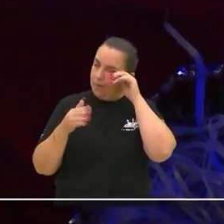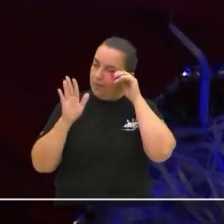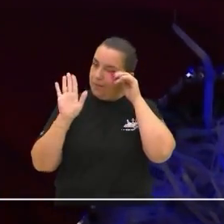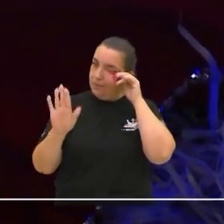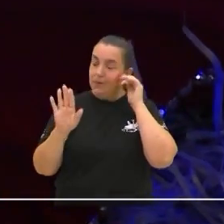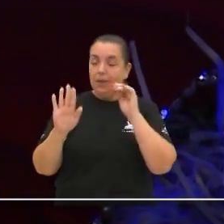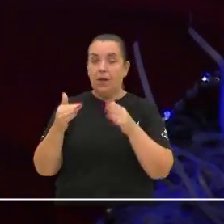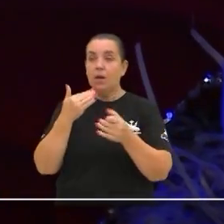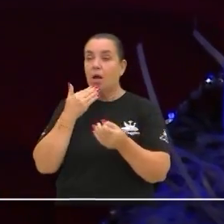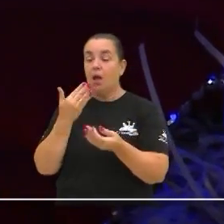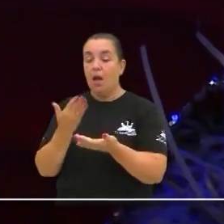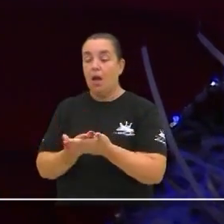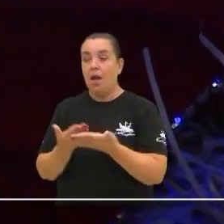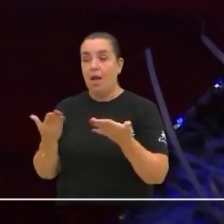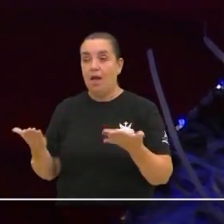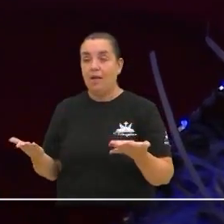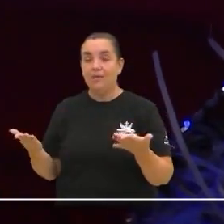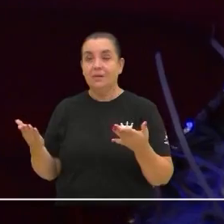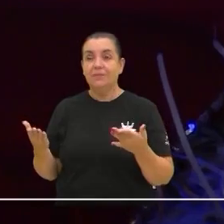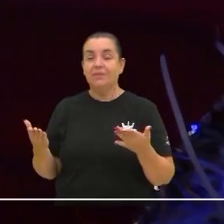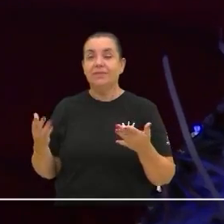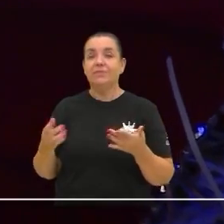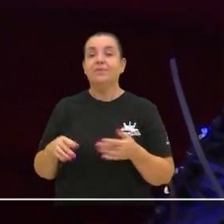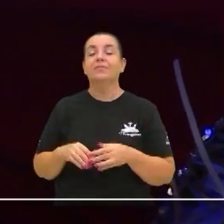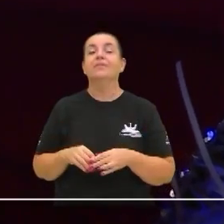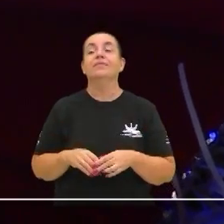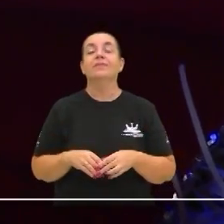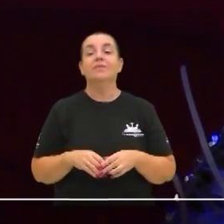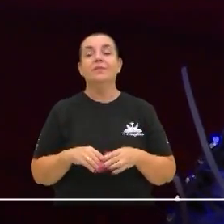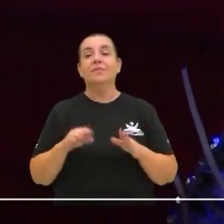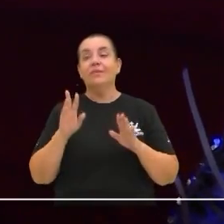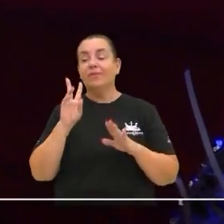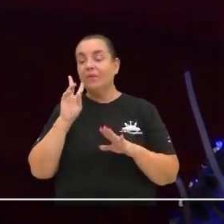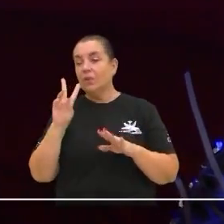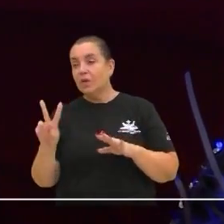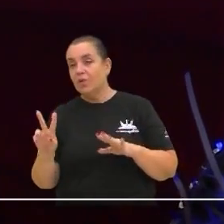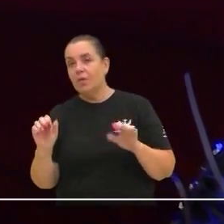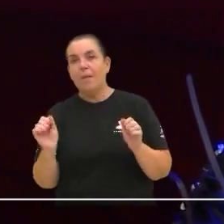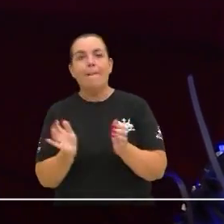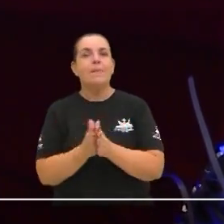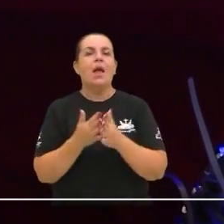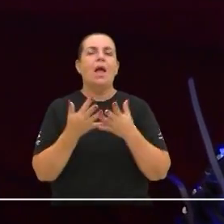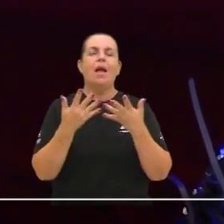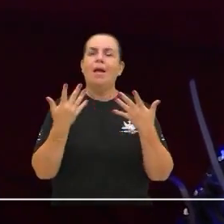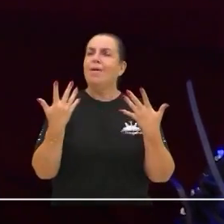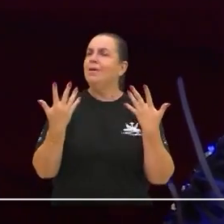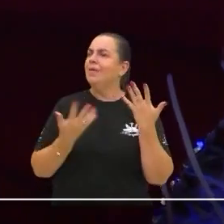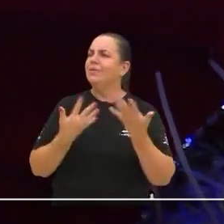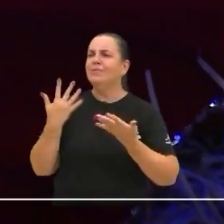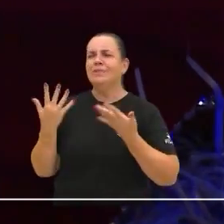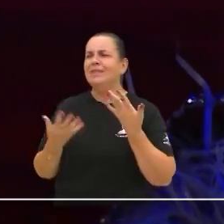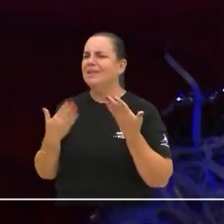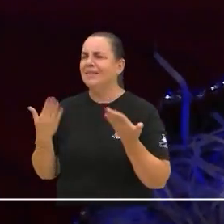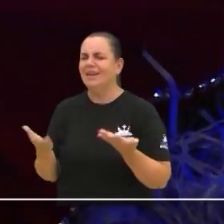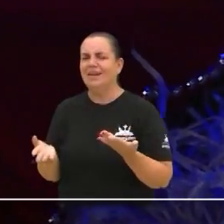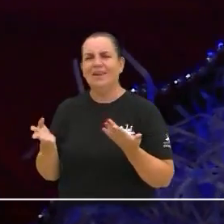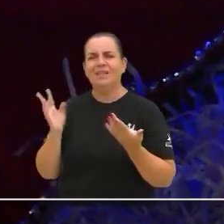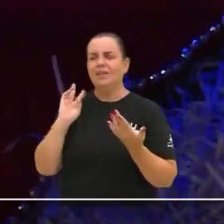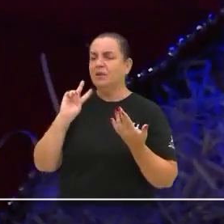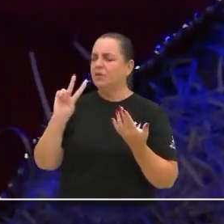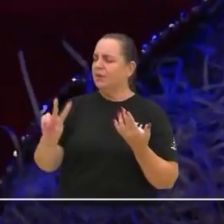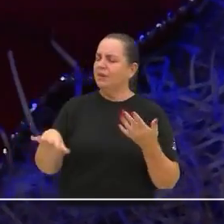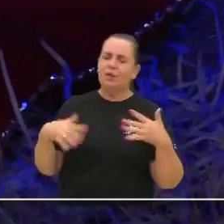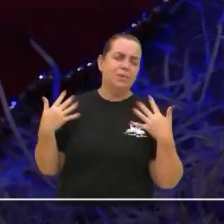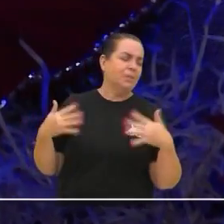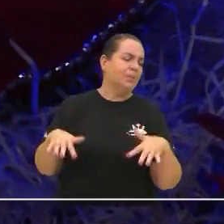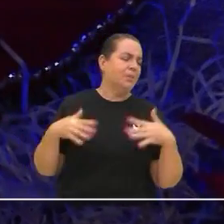ficaram estarrecidos. O texto diz que eles ficaram maravilhados. Eles ficaram